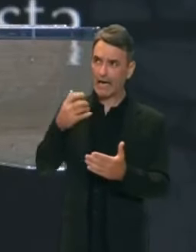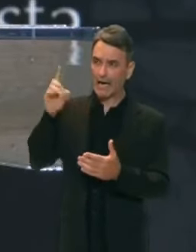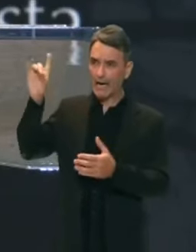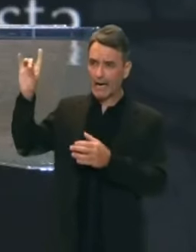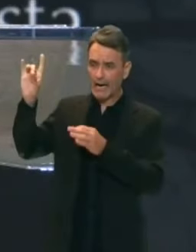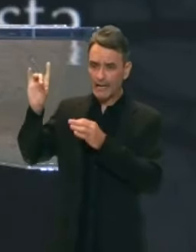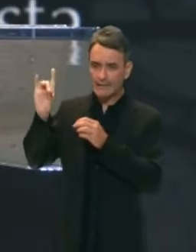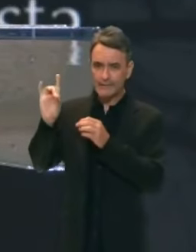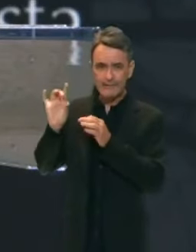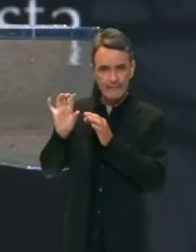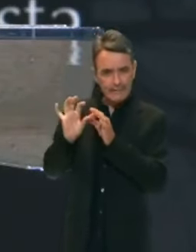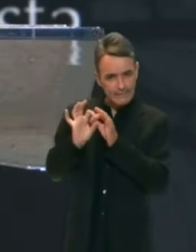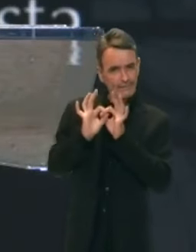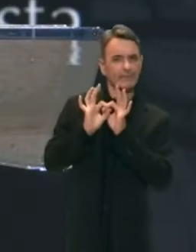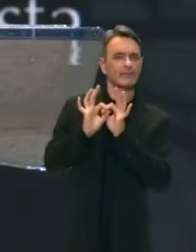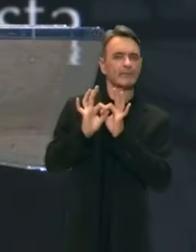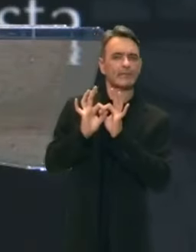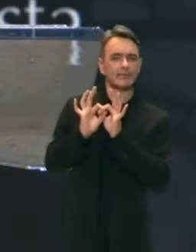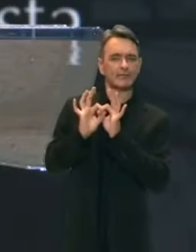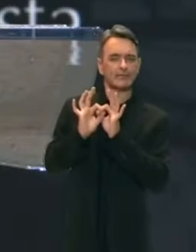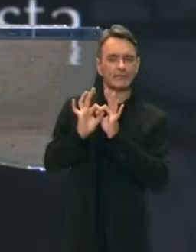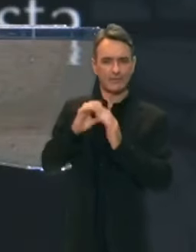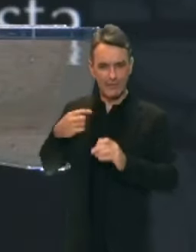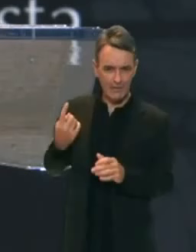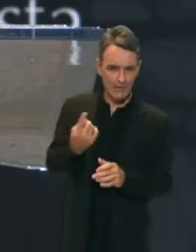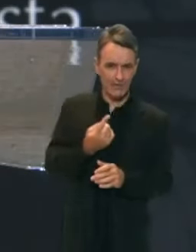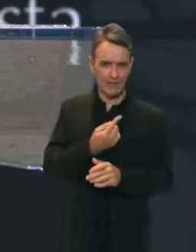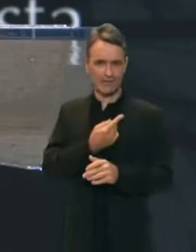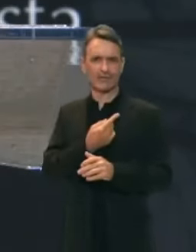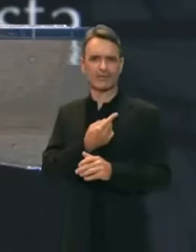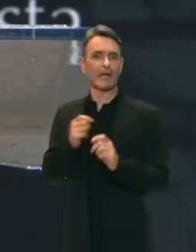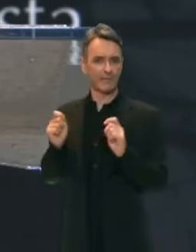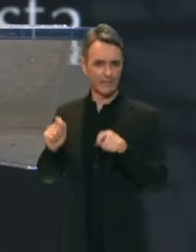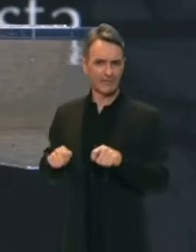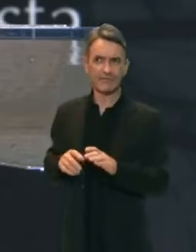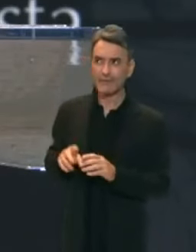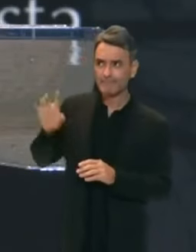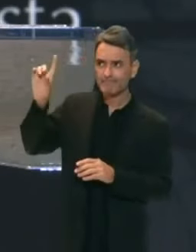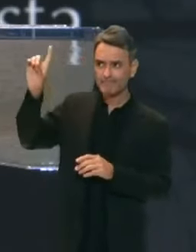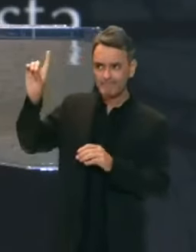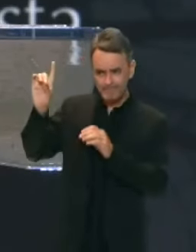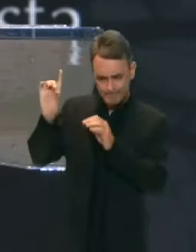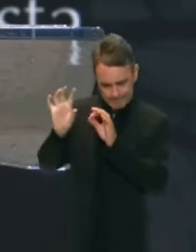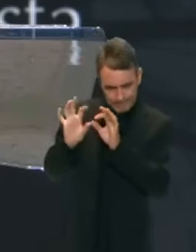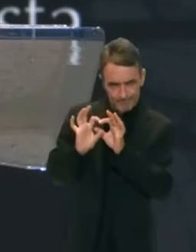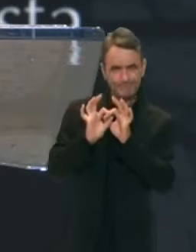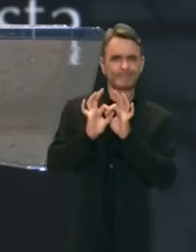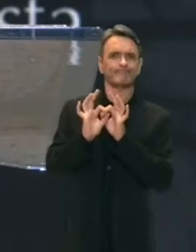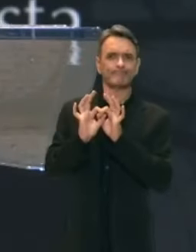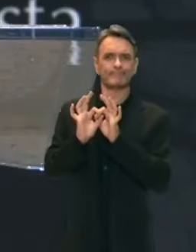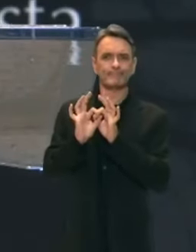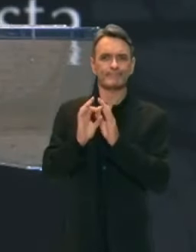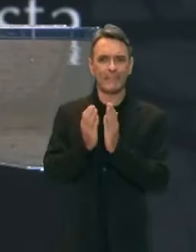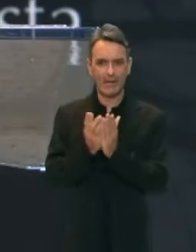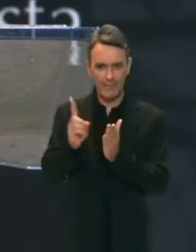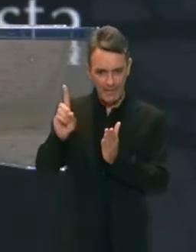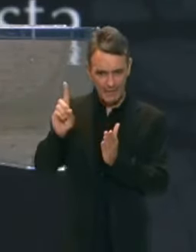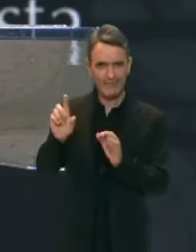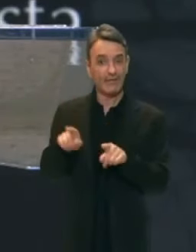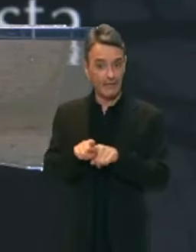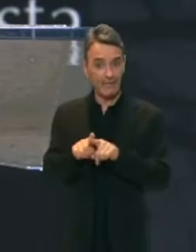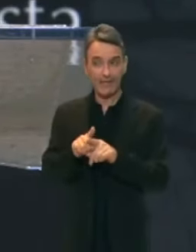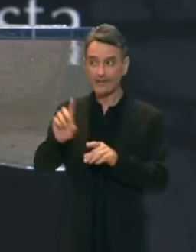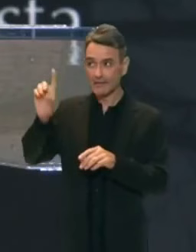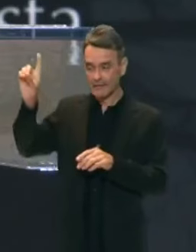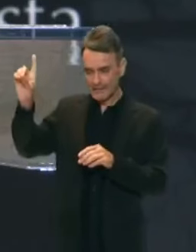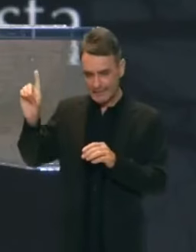o Senhor, a nossa mente está conectada ao Senhor e à sua palavra.